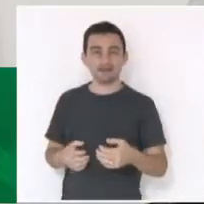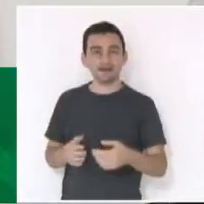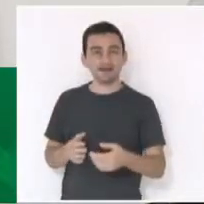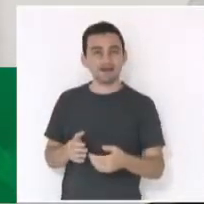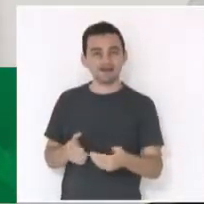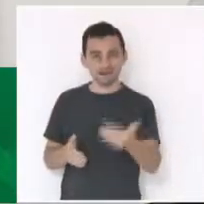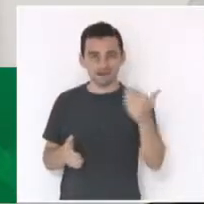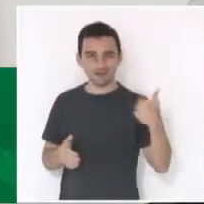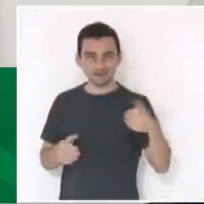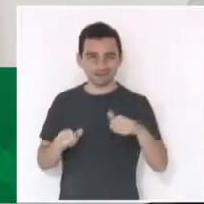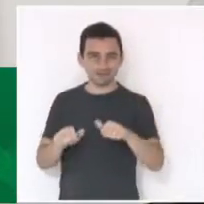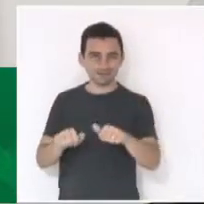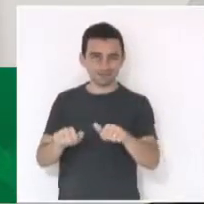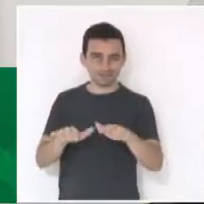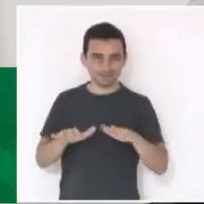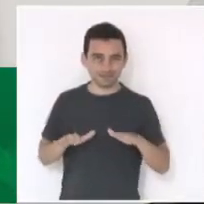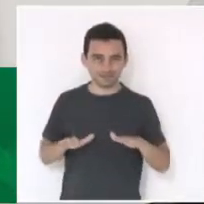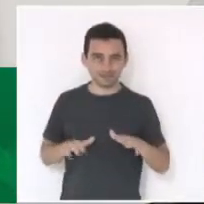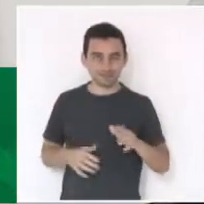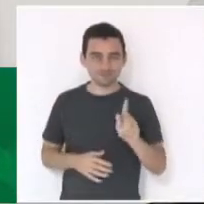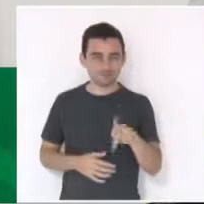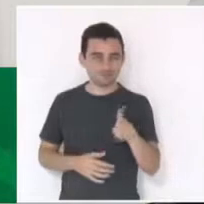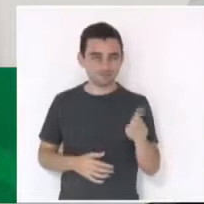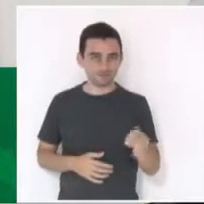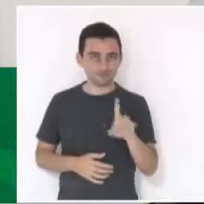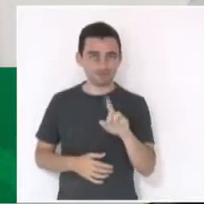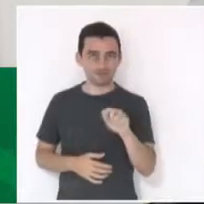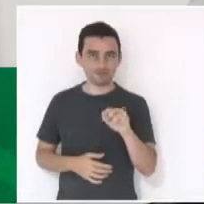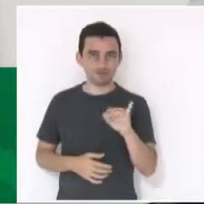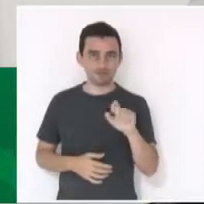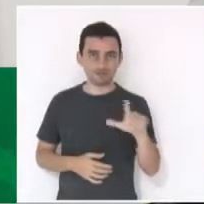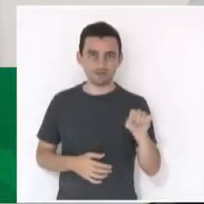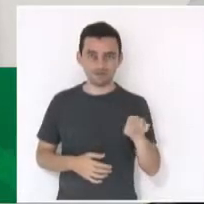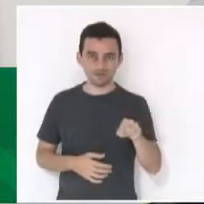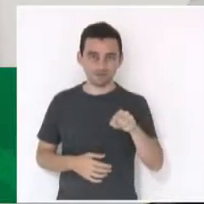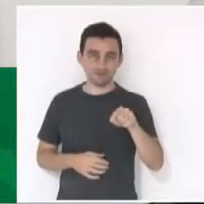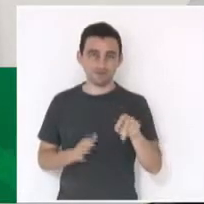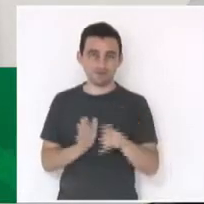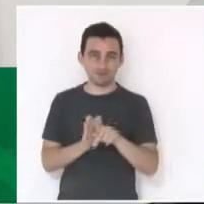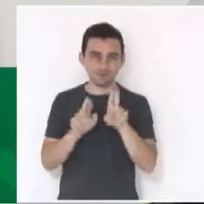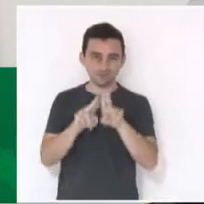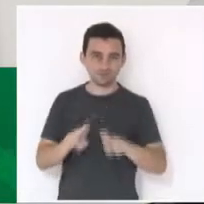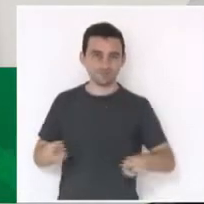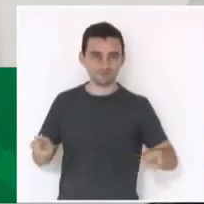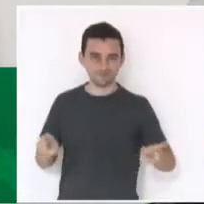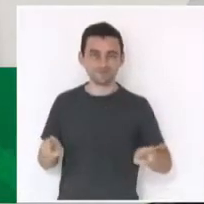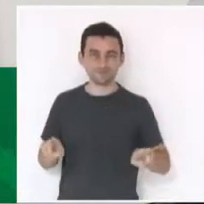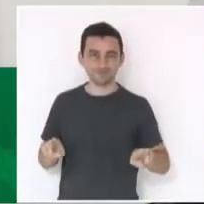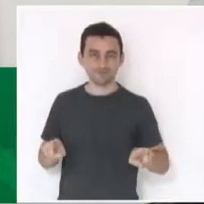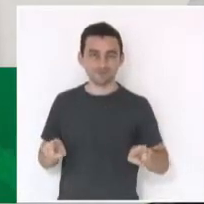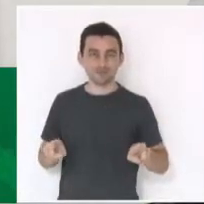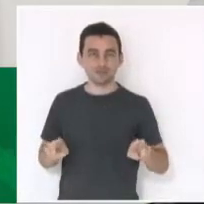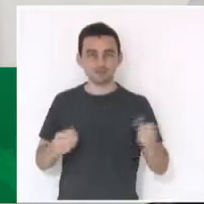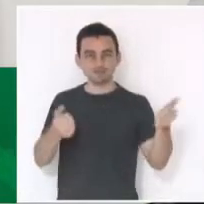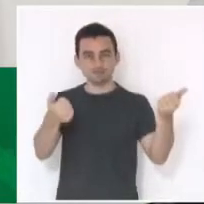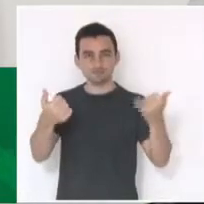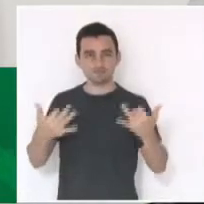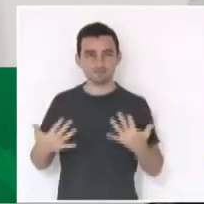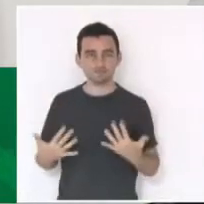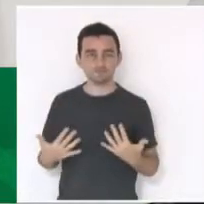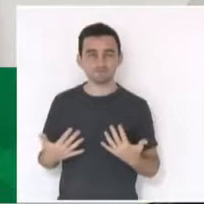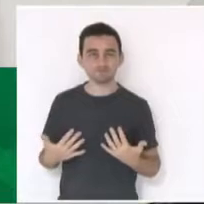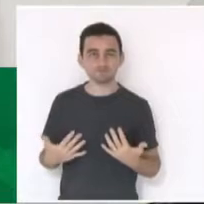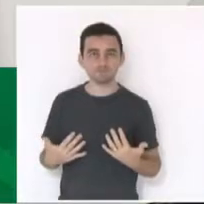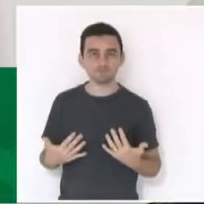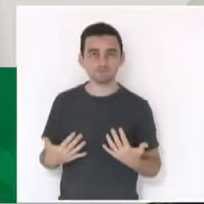sessão Professor Daniel da Universidade Federal aqui de Santa Catarina de